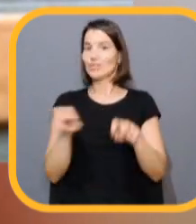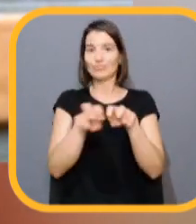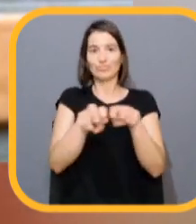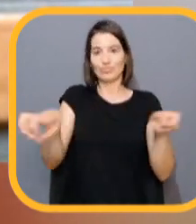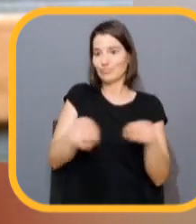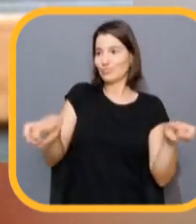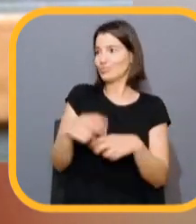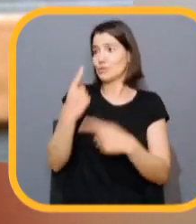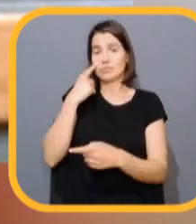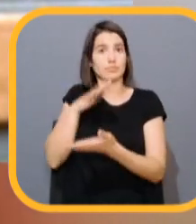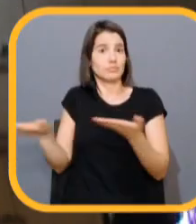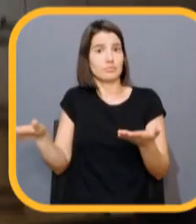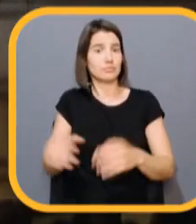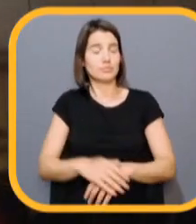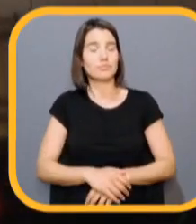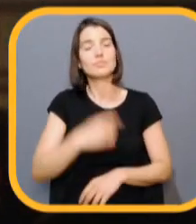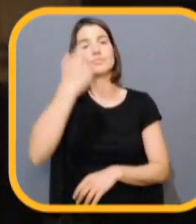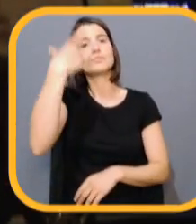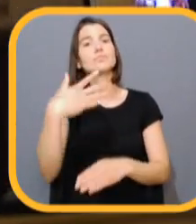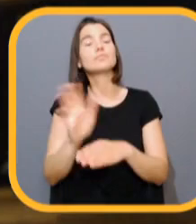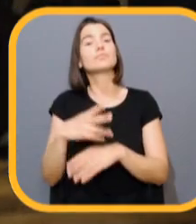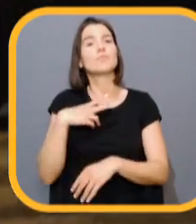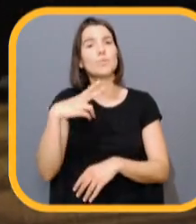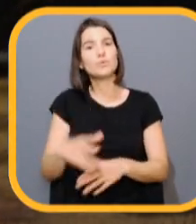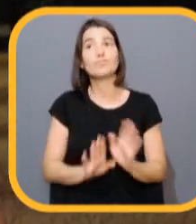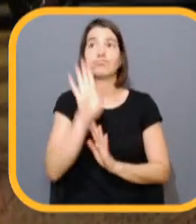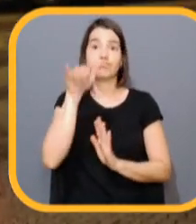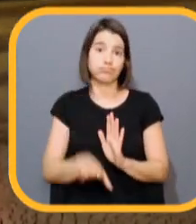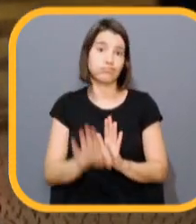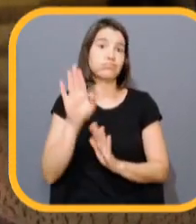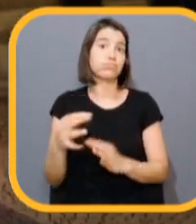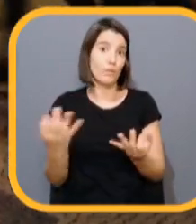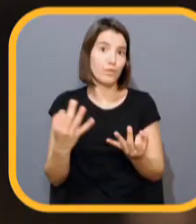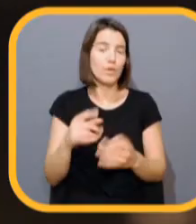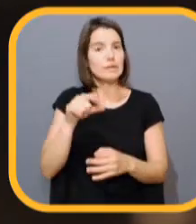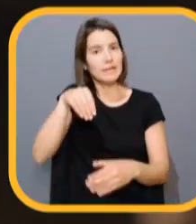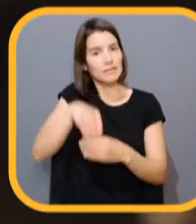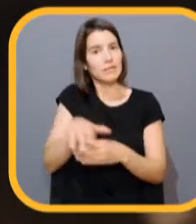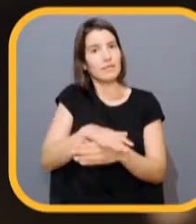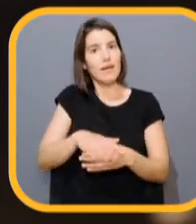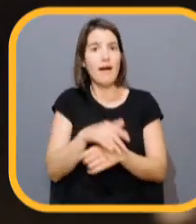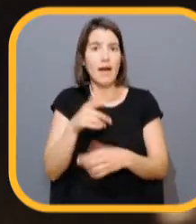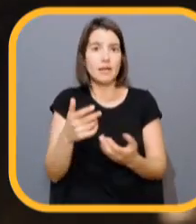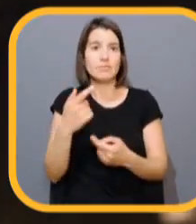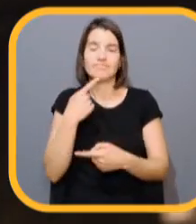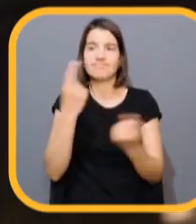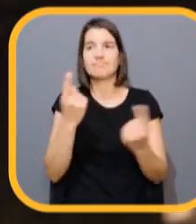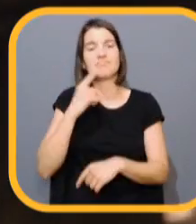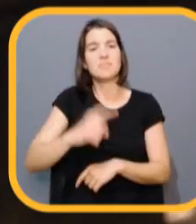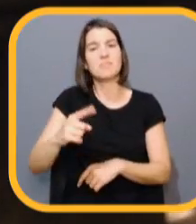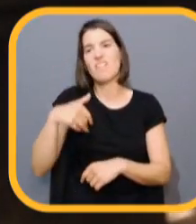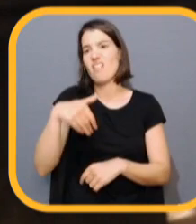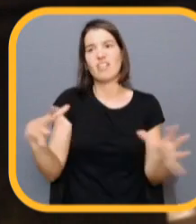pessoas muitas vezes desconhecidos. A história do cinema português está repleta de altos e baixos. Dentro do próprio setor, a sua morte já